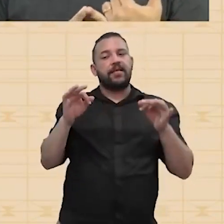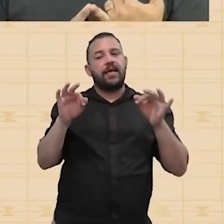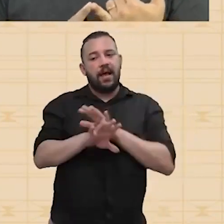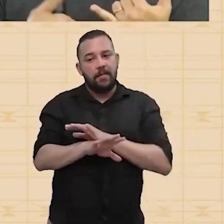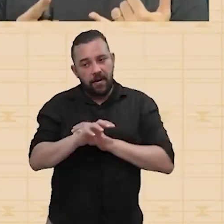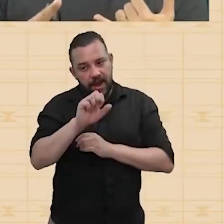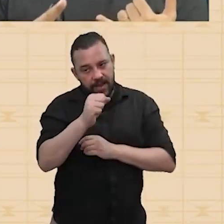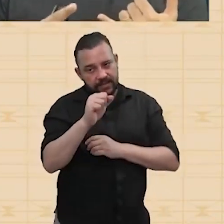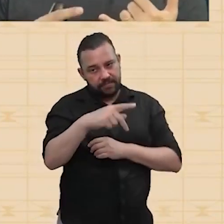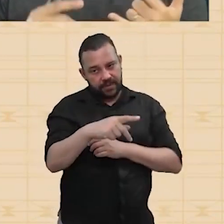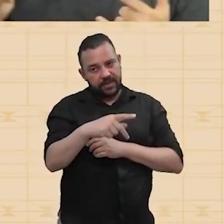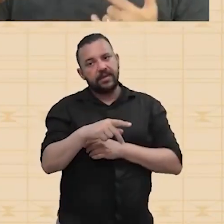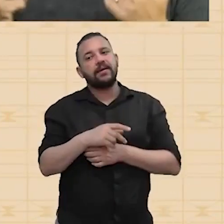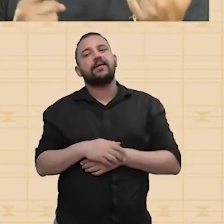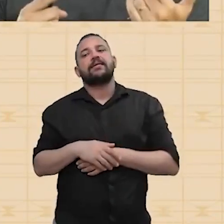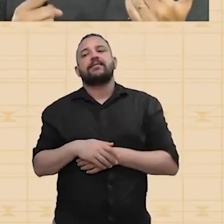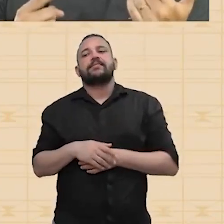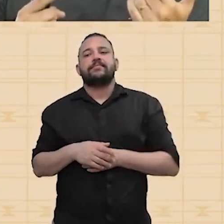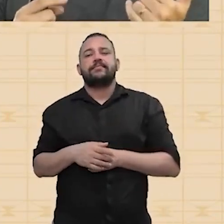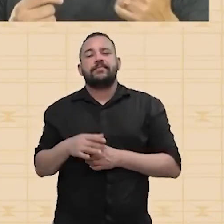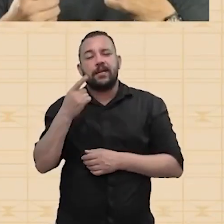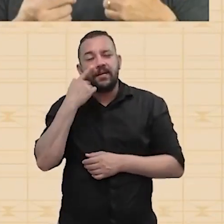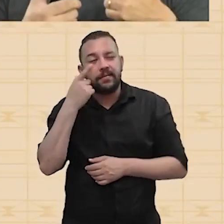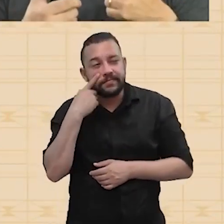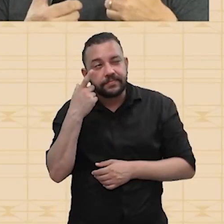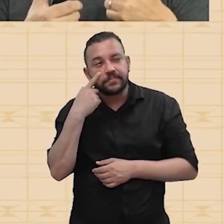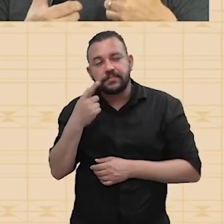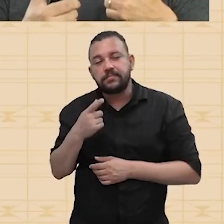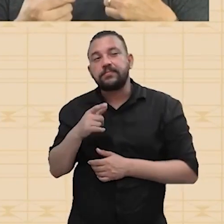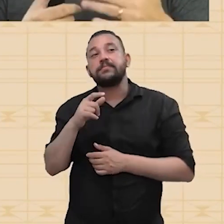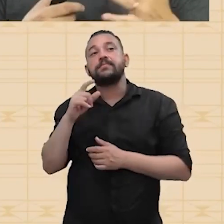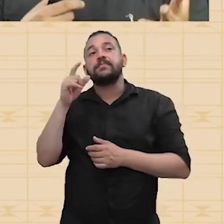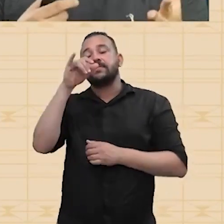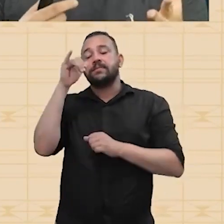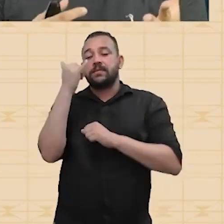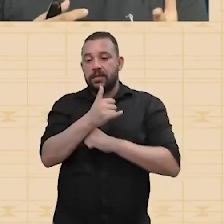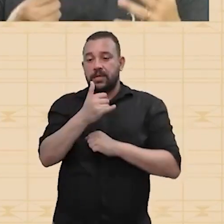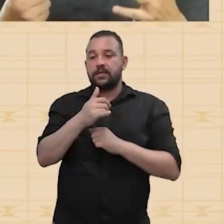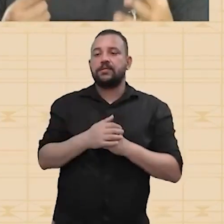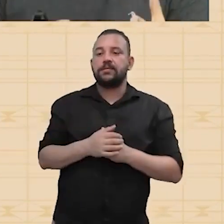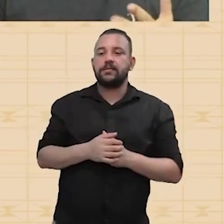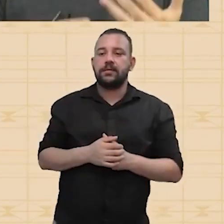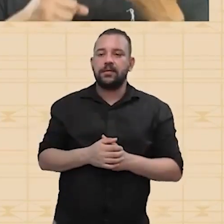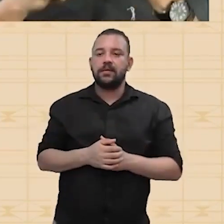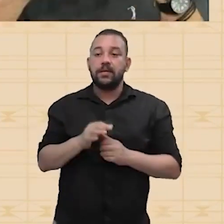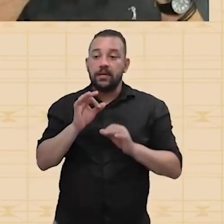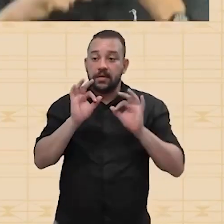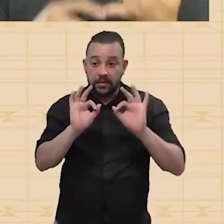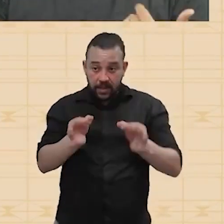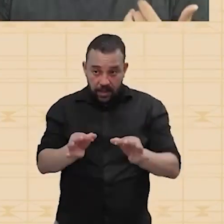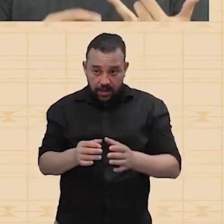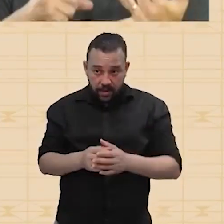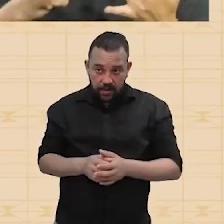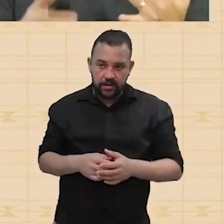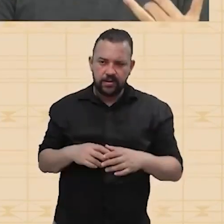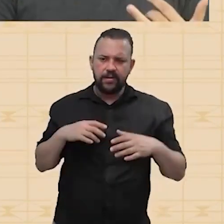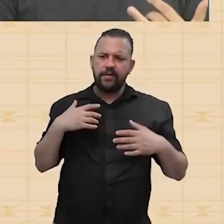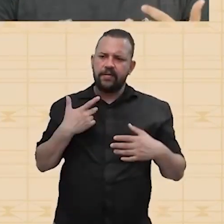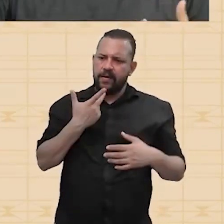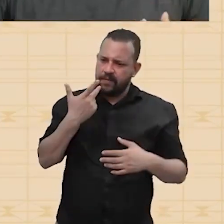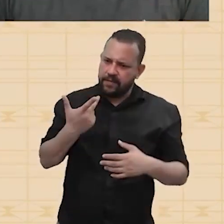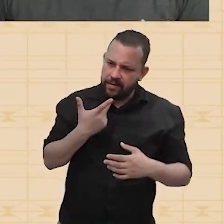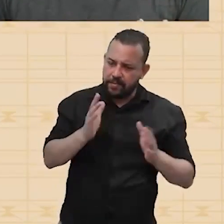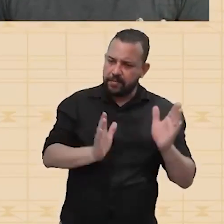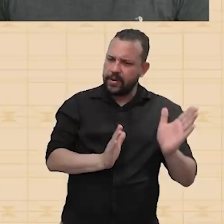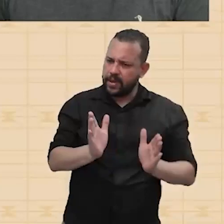A. Aí você observa os elétrons de valência. Tudo certinho? Aí você vai saber exatamente o período e a família